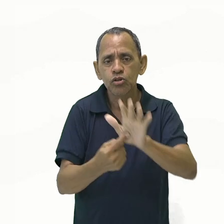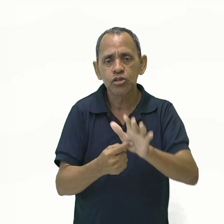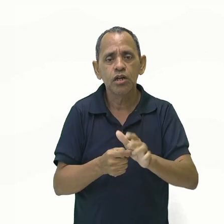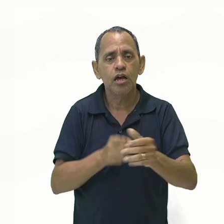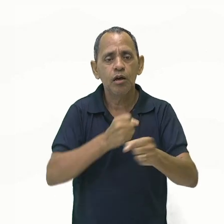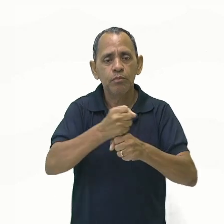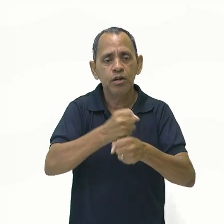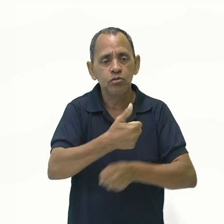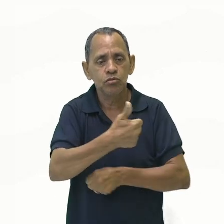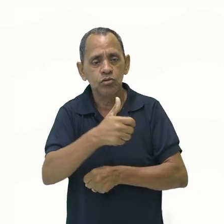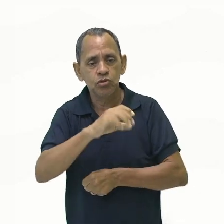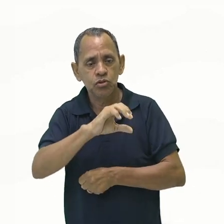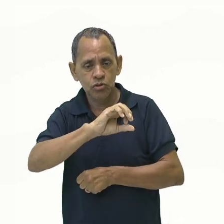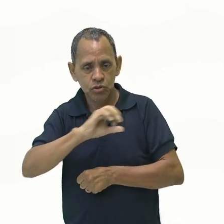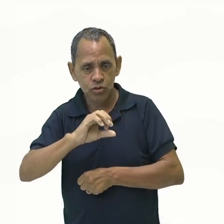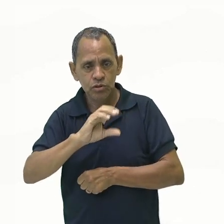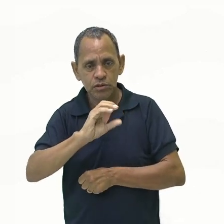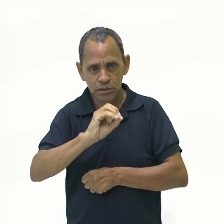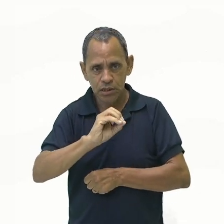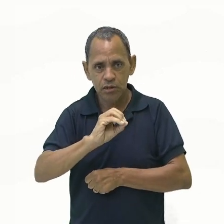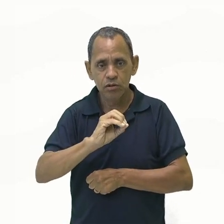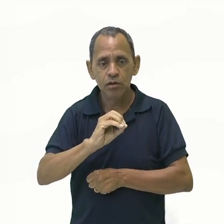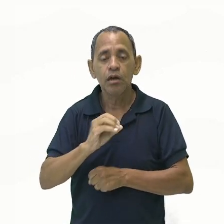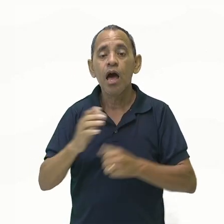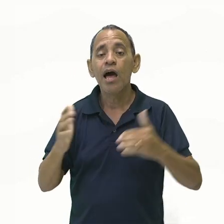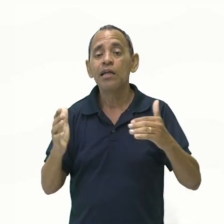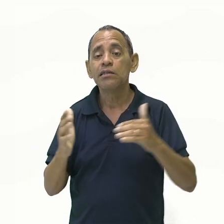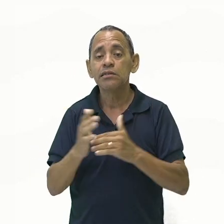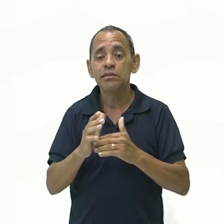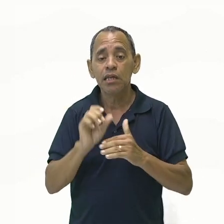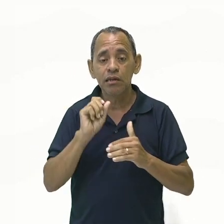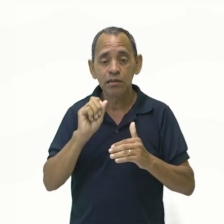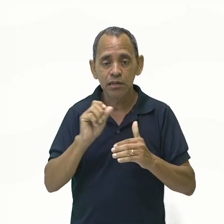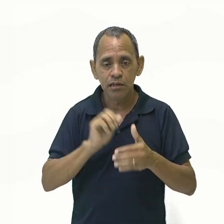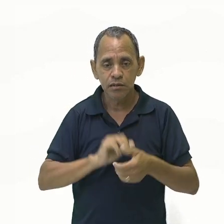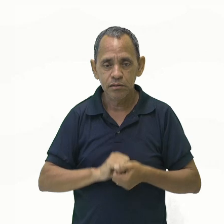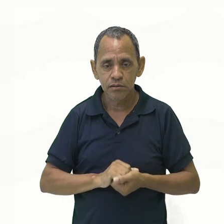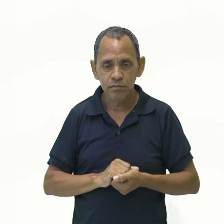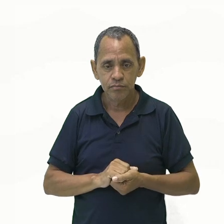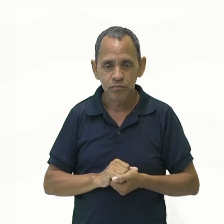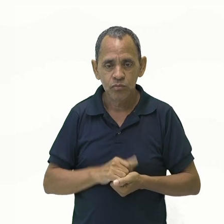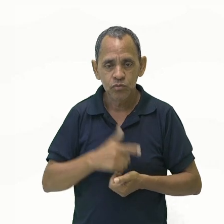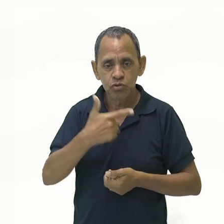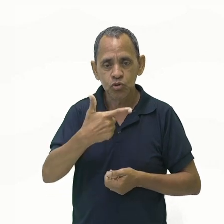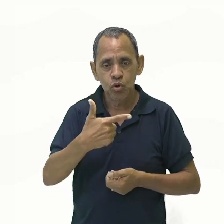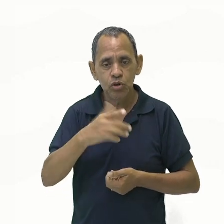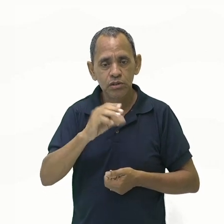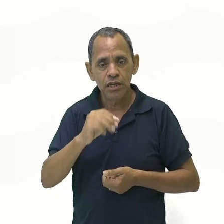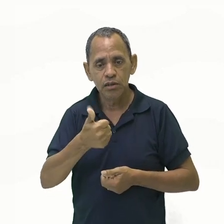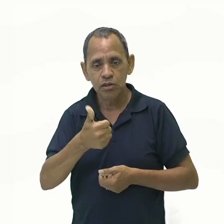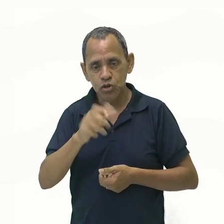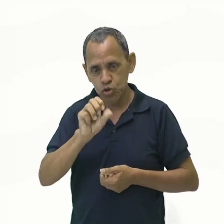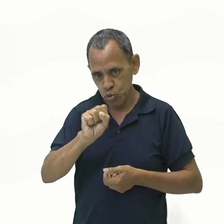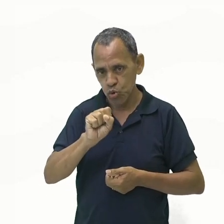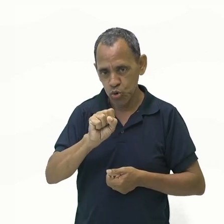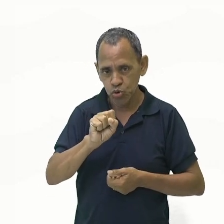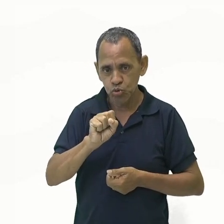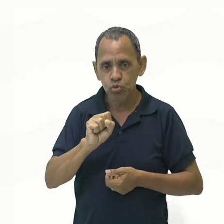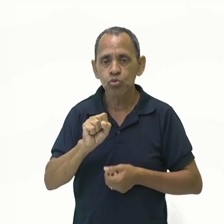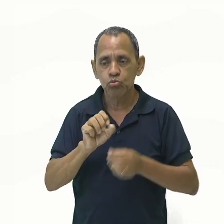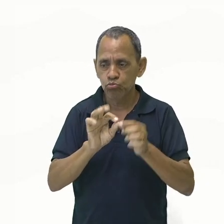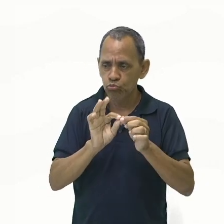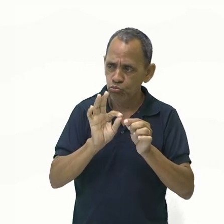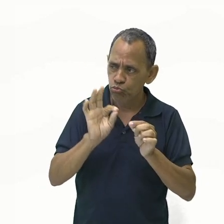de IDH por volta de 0,6, mas a gente observa uma crescida, né, até o ano de 2018. Lá no ano